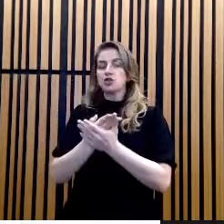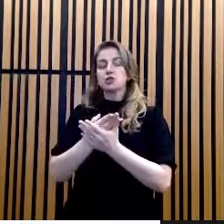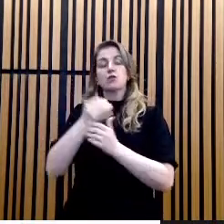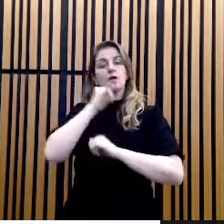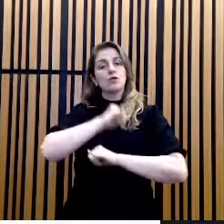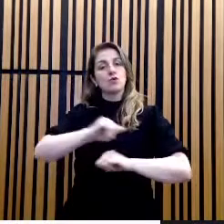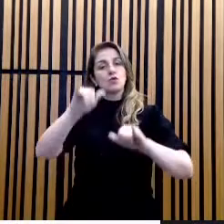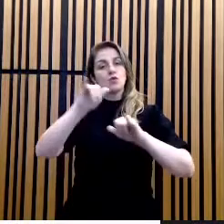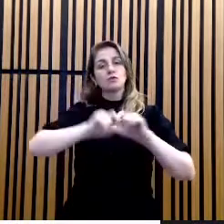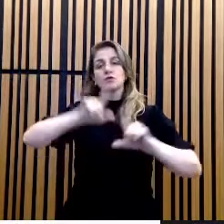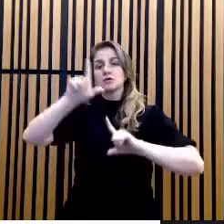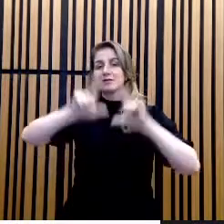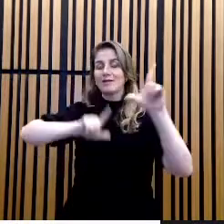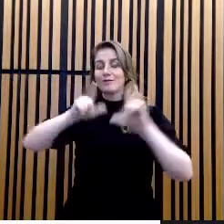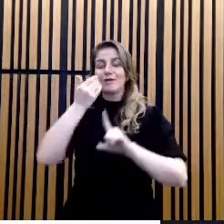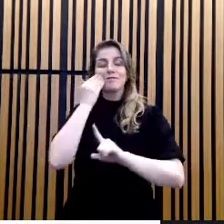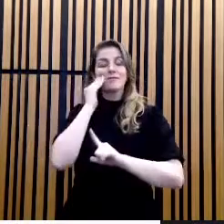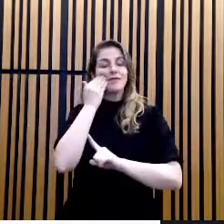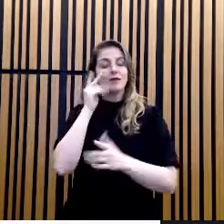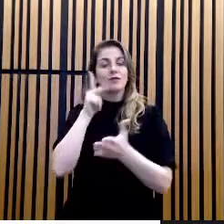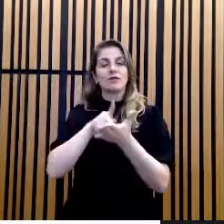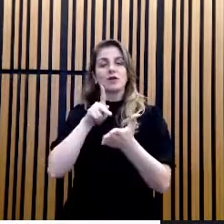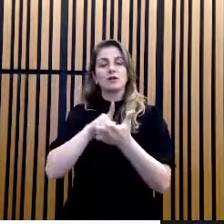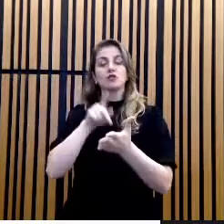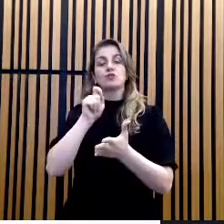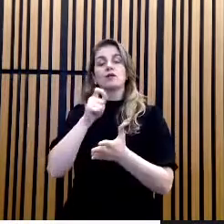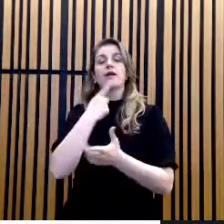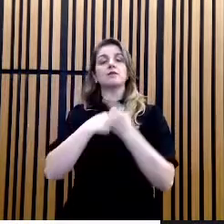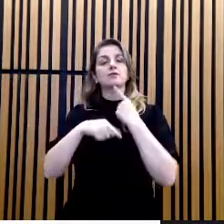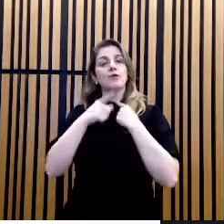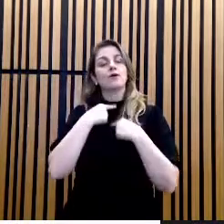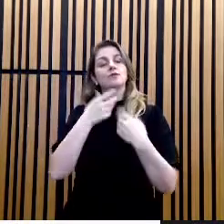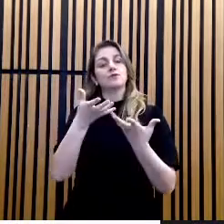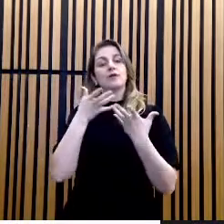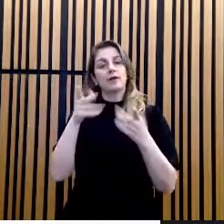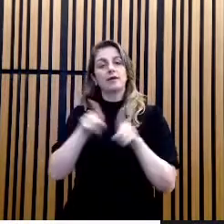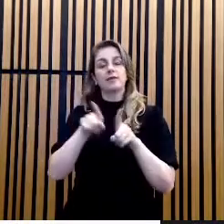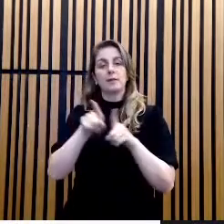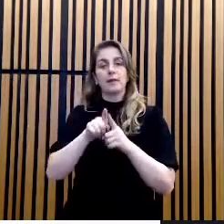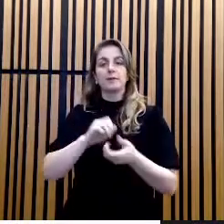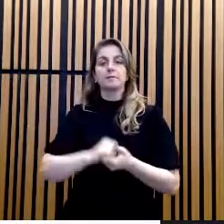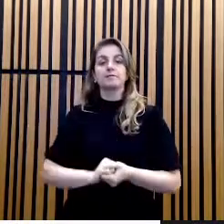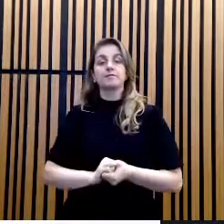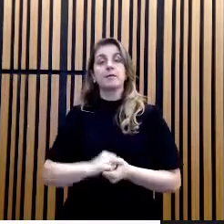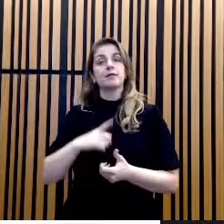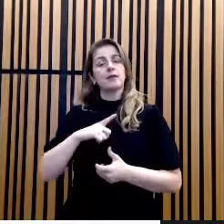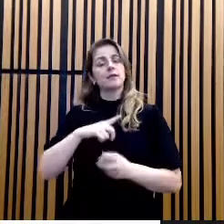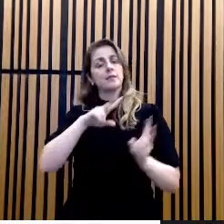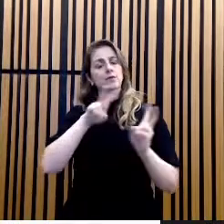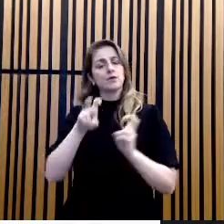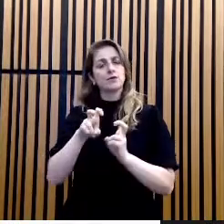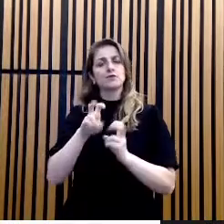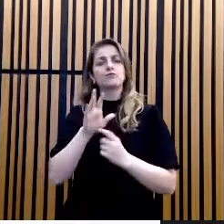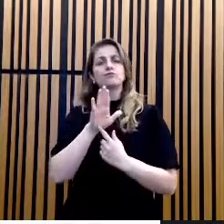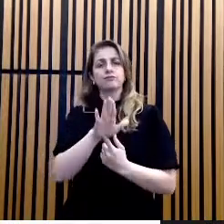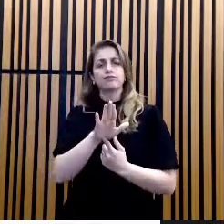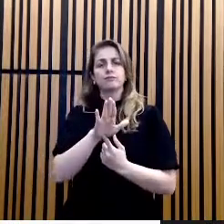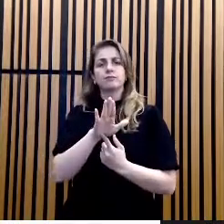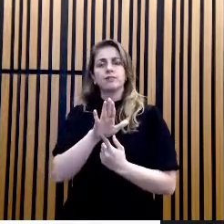anunciantes as entendam. E agora eu vou fazer aqui um parênteses de um dado que eu tenho, que é muito interessante,